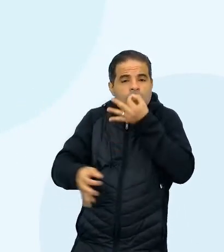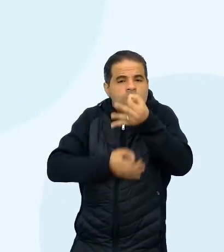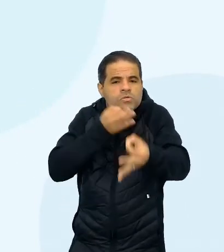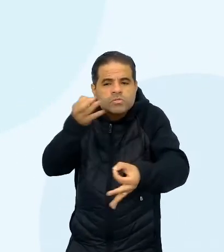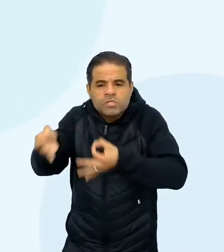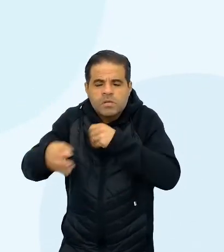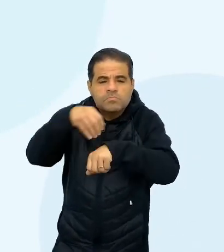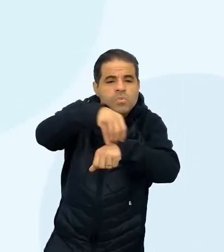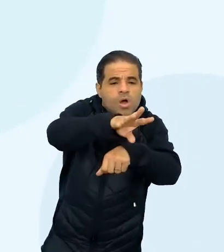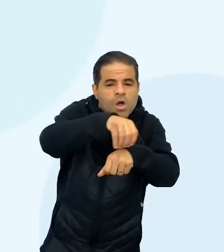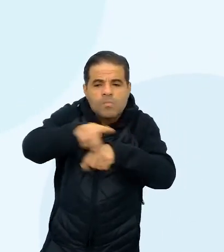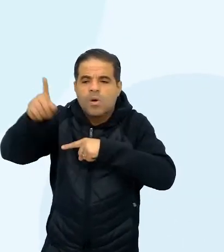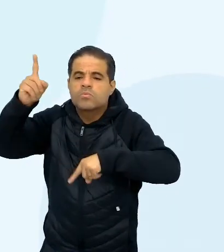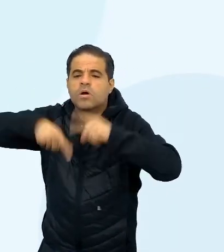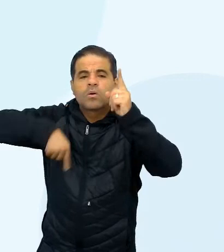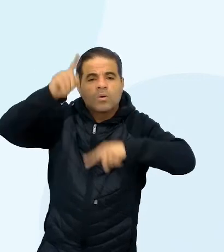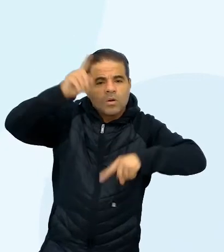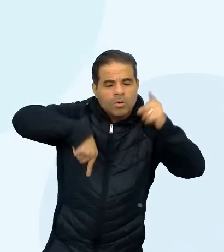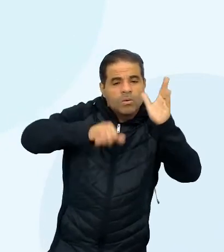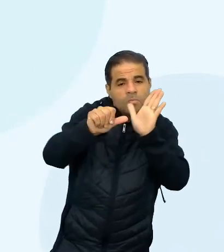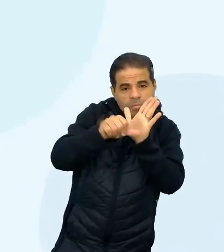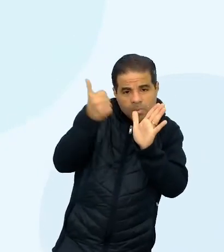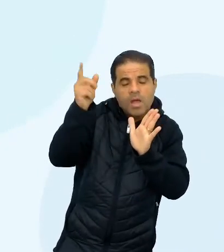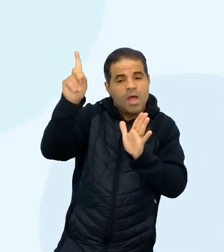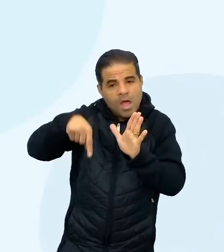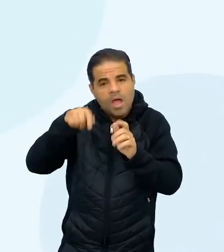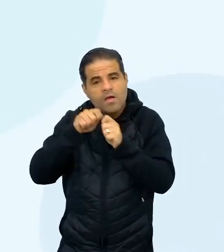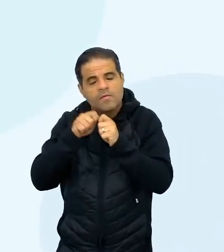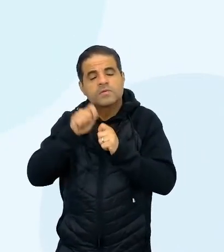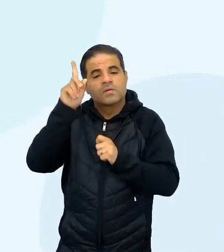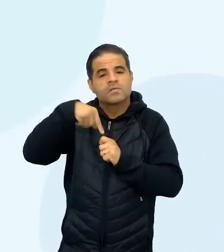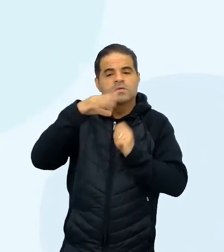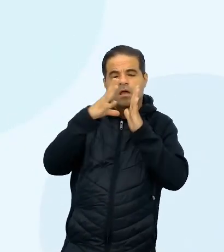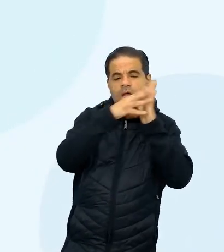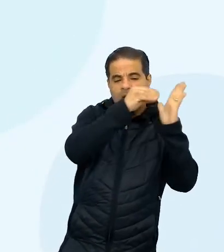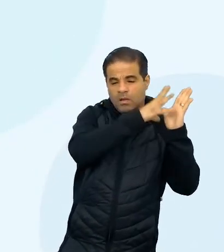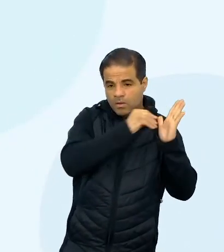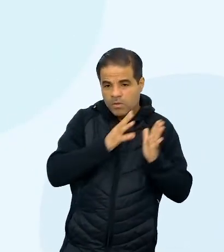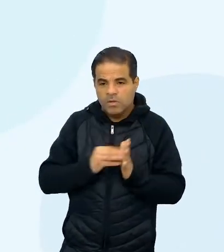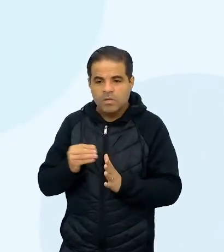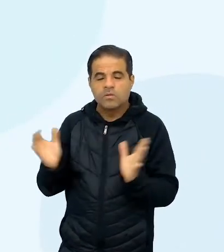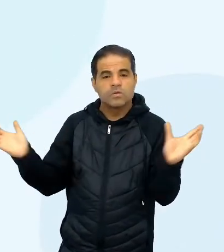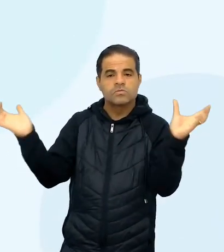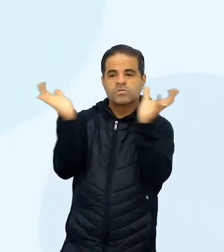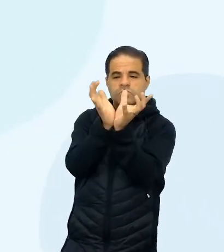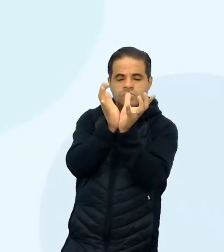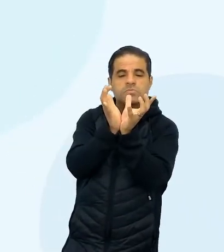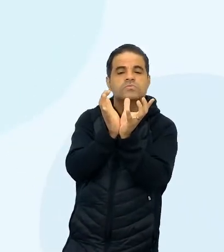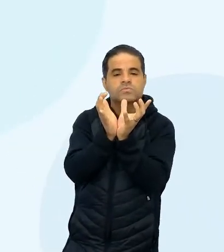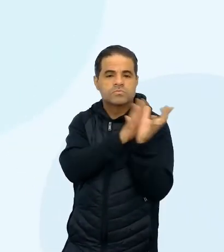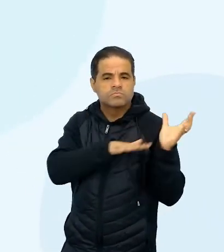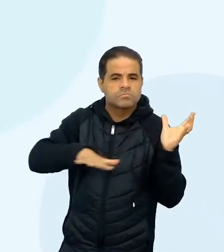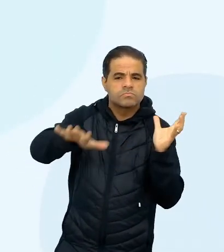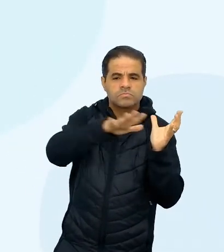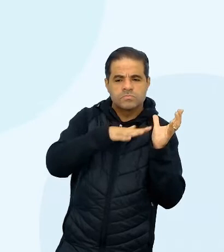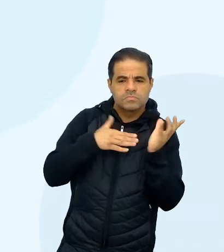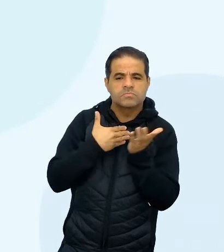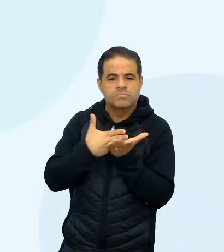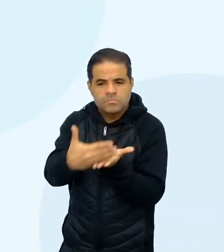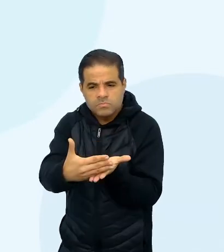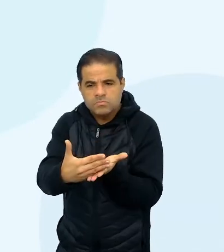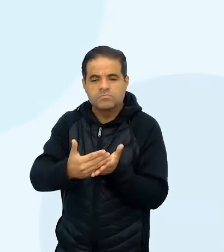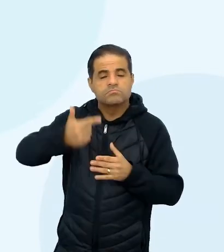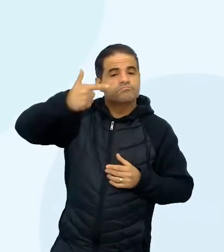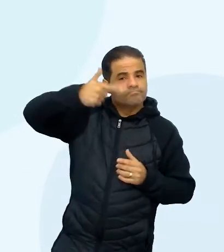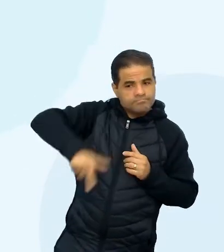sugestão do nosso material. O primeiro, fazer com uma modalidade com cunho feminino, domínio misto. Já vou falar da